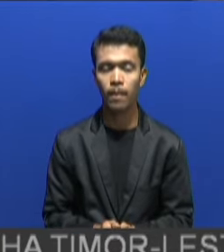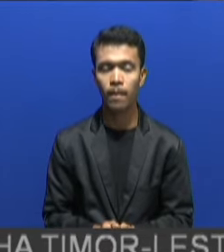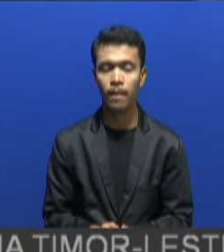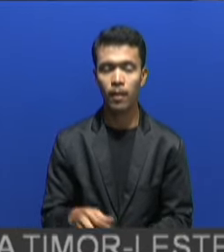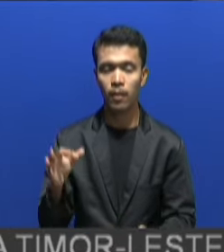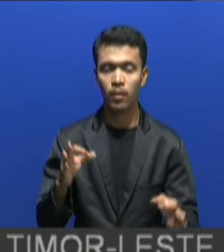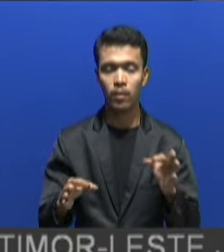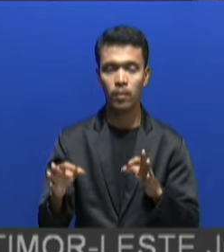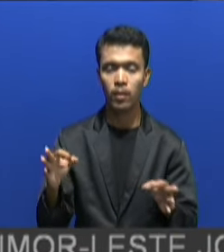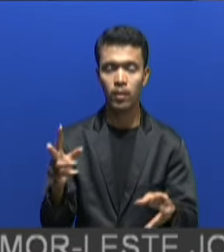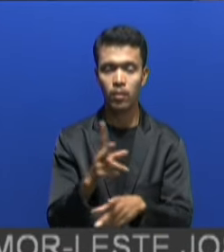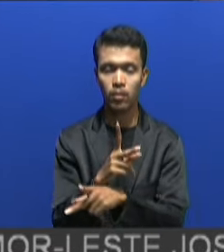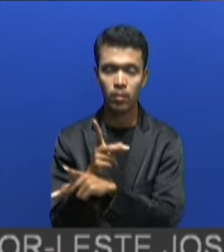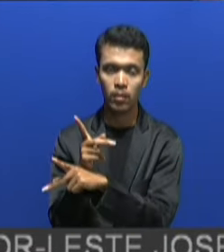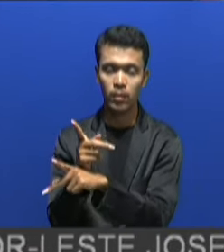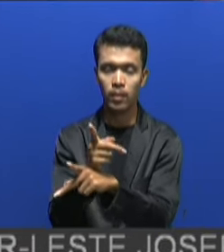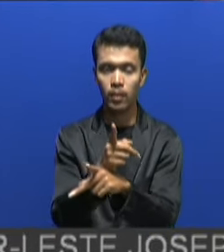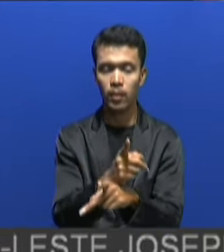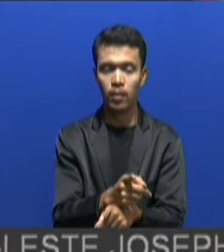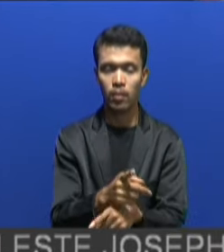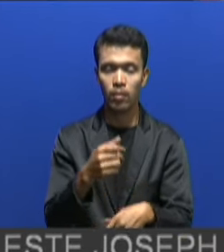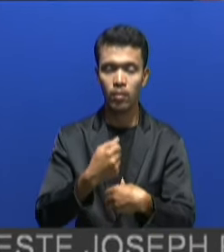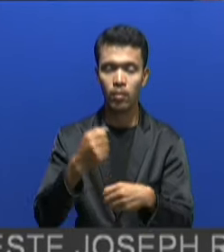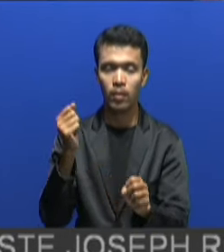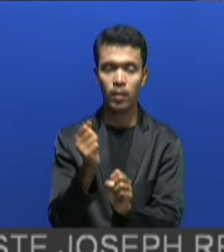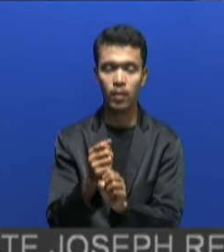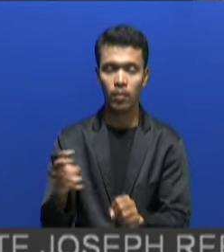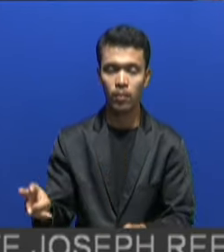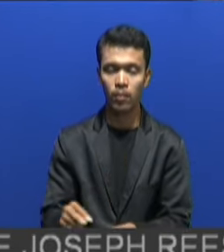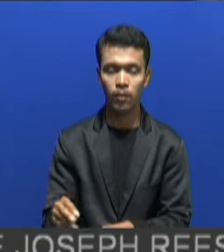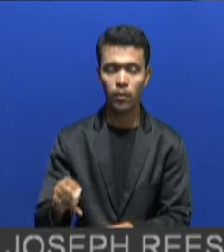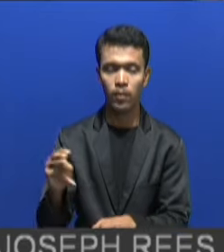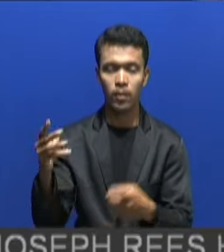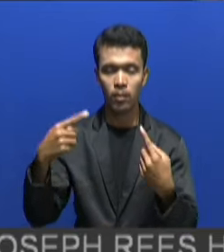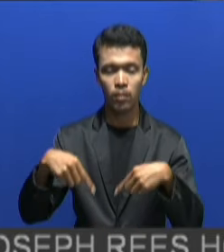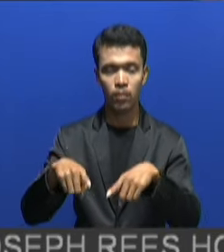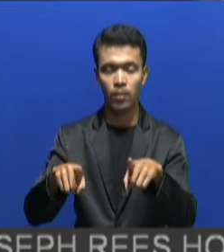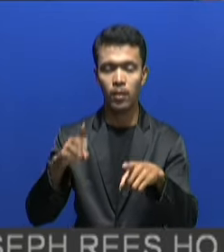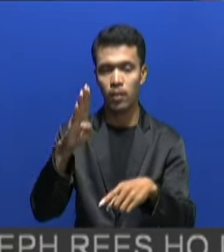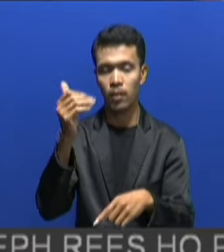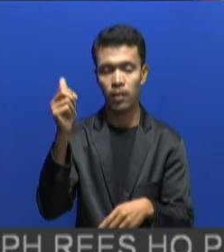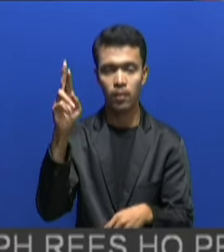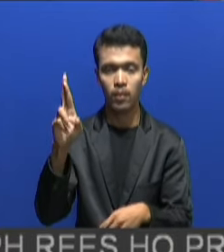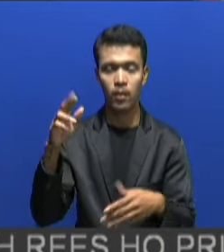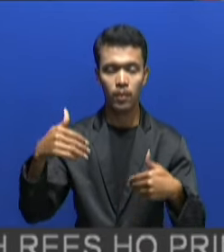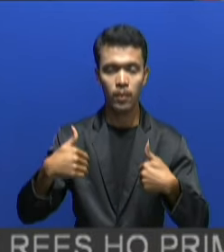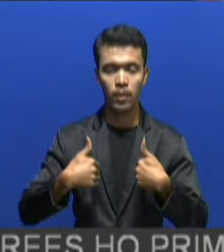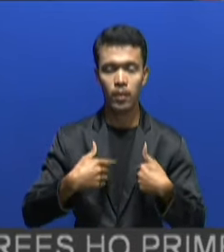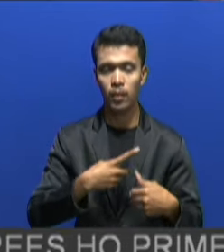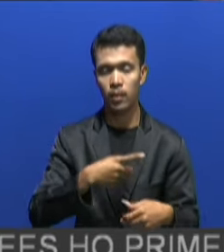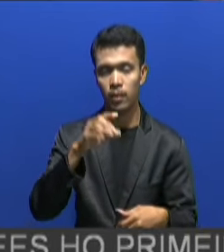bele controla, nós bele halo movimento baixa barbar sira me bem, localiza a capital dele, para